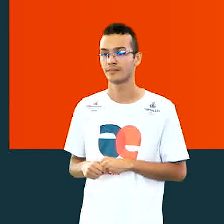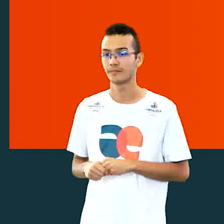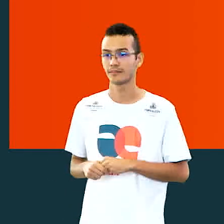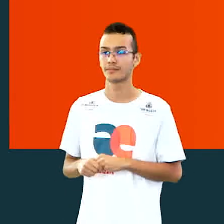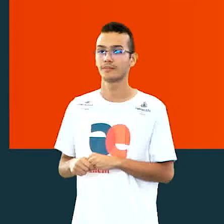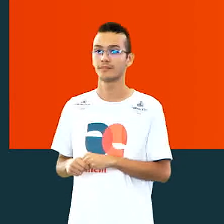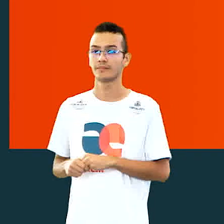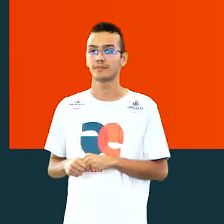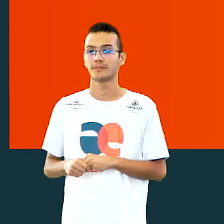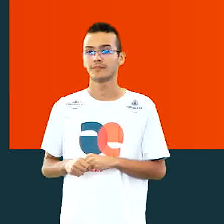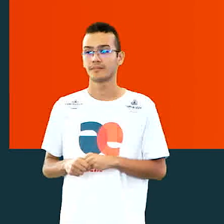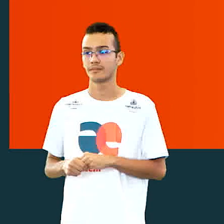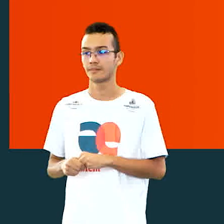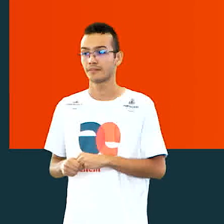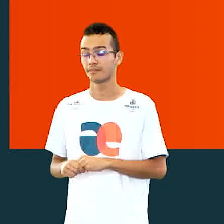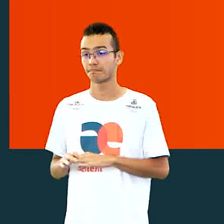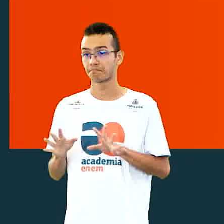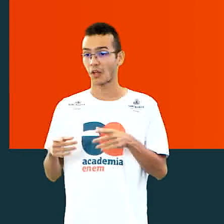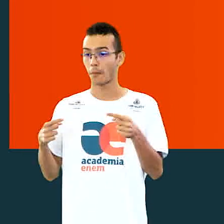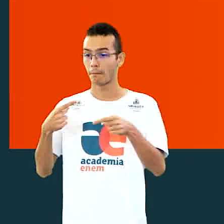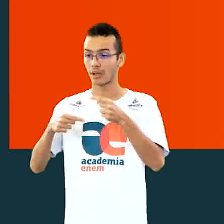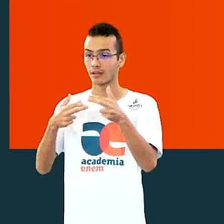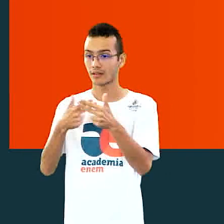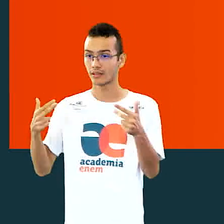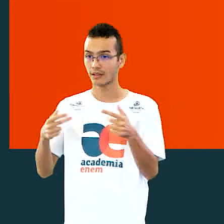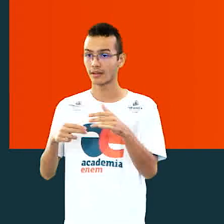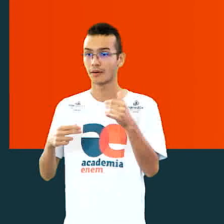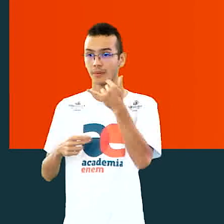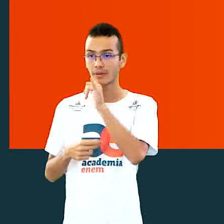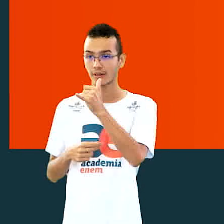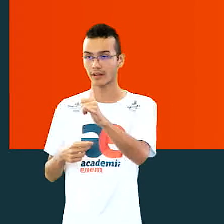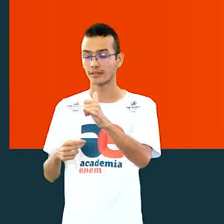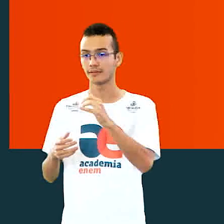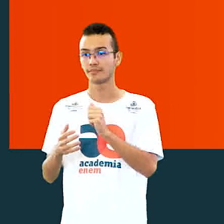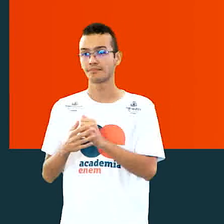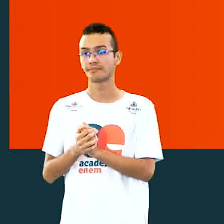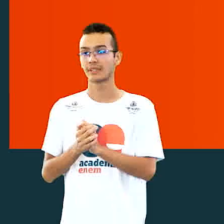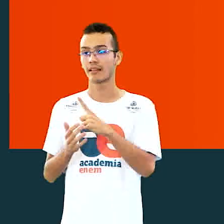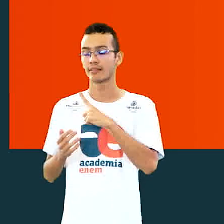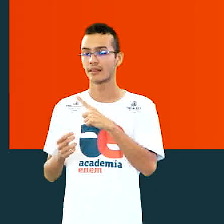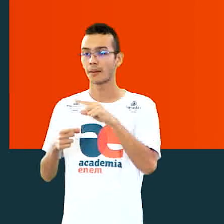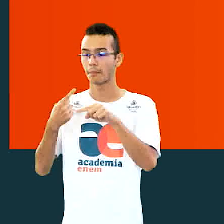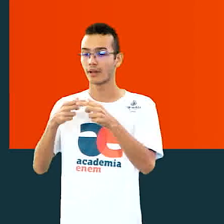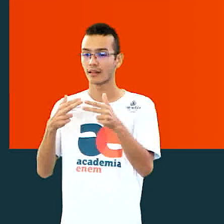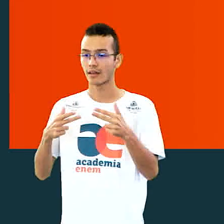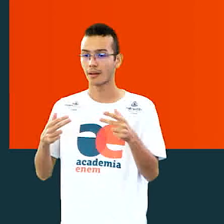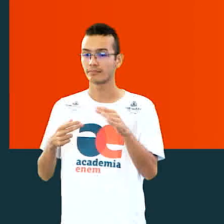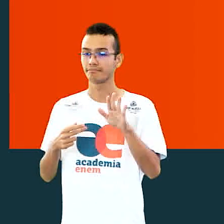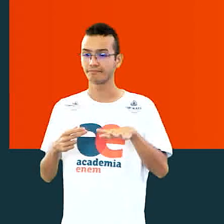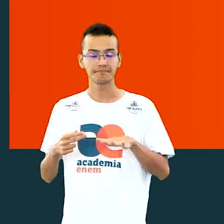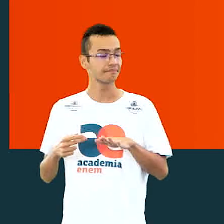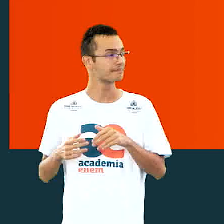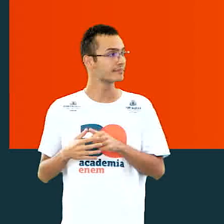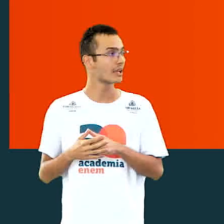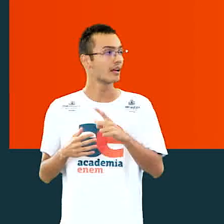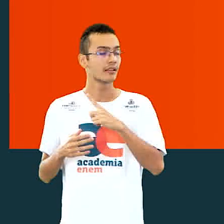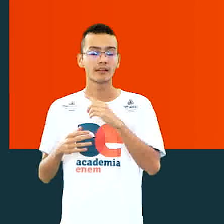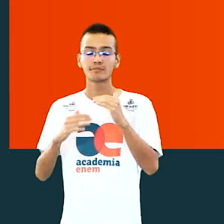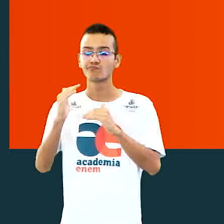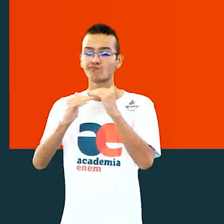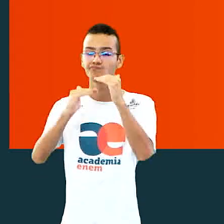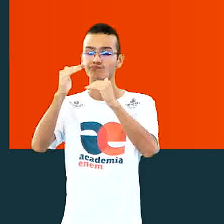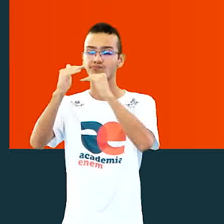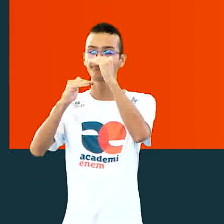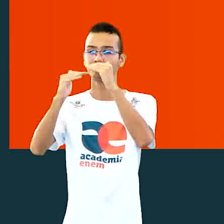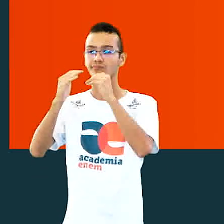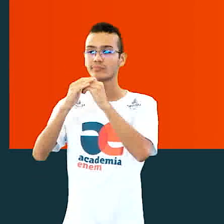Dispositivos eletrônicos que utilizam materiais de baixo custo, como polímeros, semicondutores, têm sido desenvolvidos para monitorar a concentração